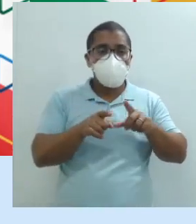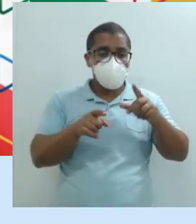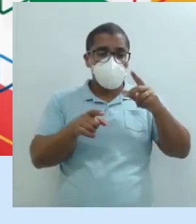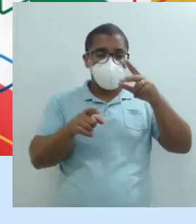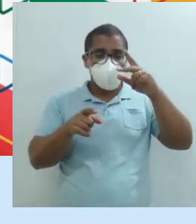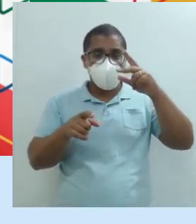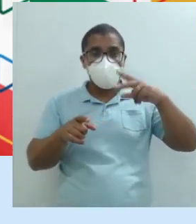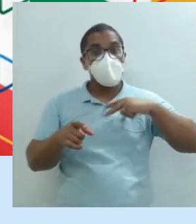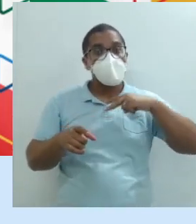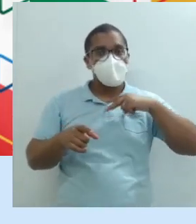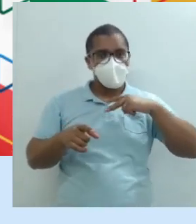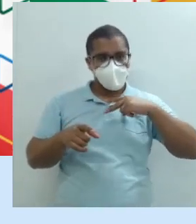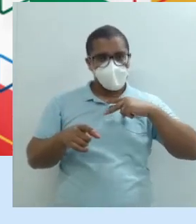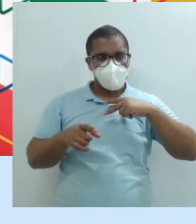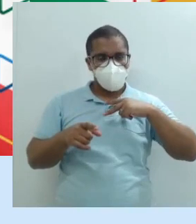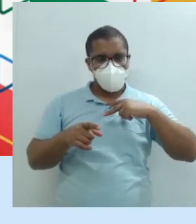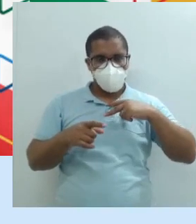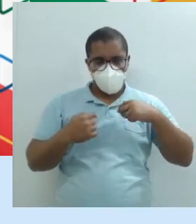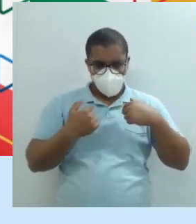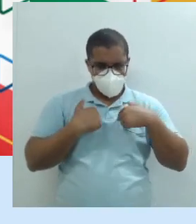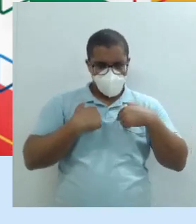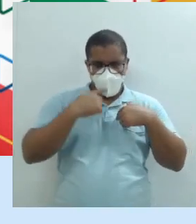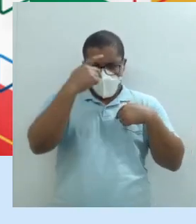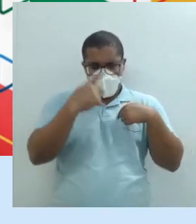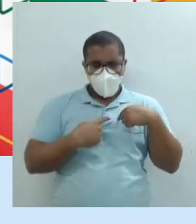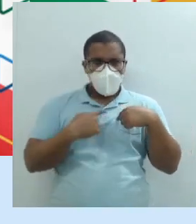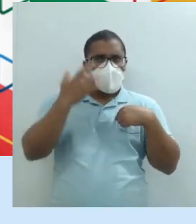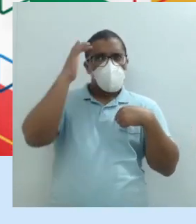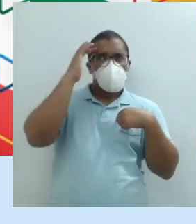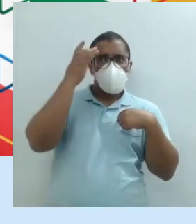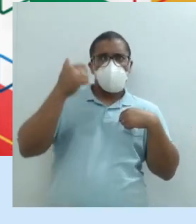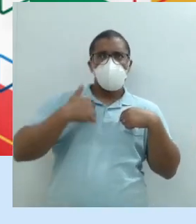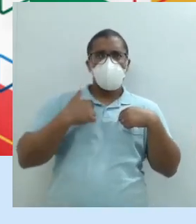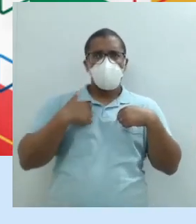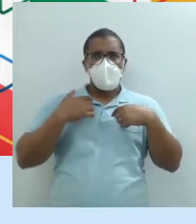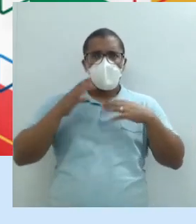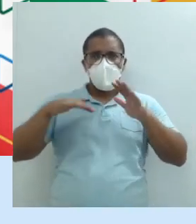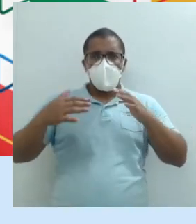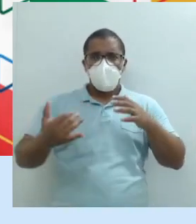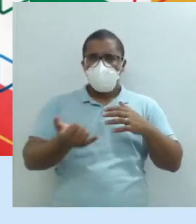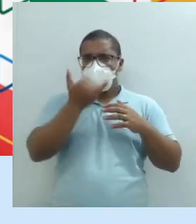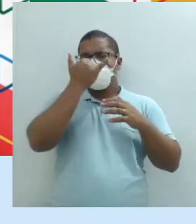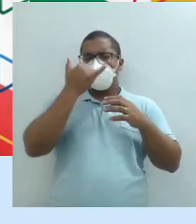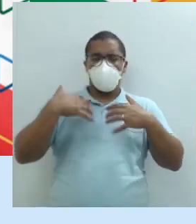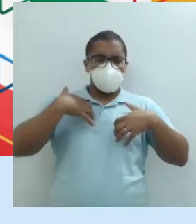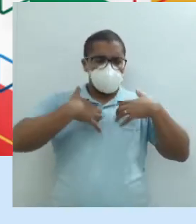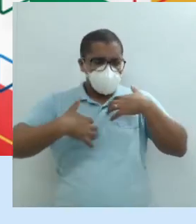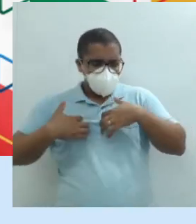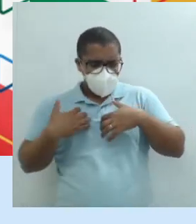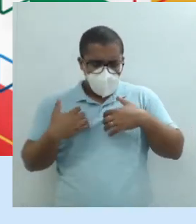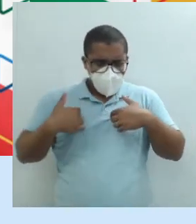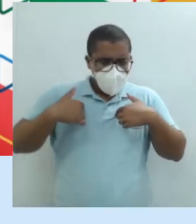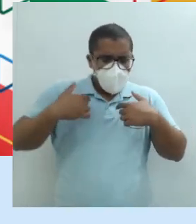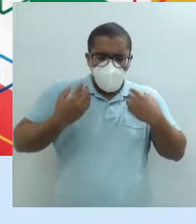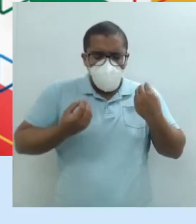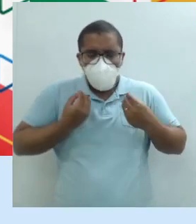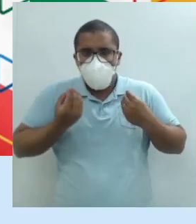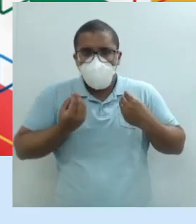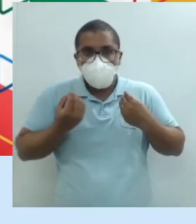intrapessoal, que é você e com você mesmo, como é que você lida com frustrações, entre outras coisas, e